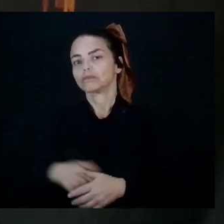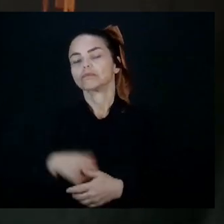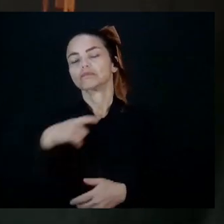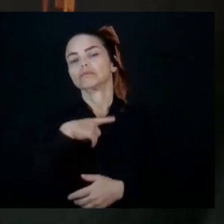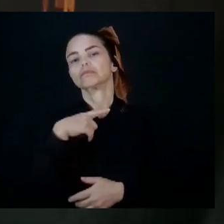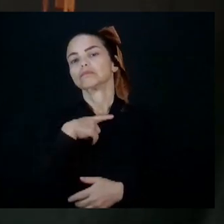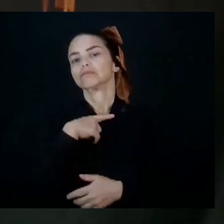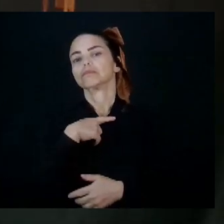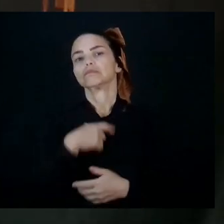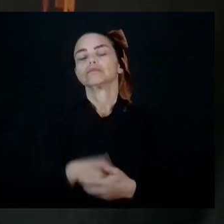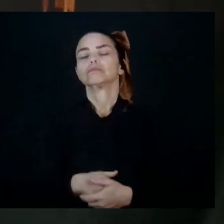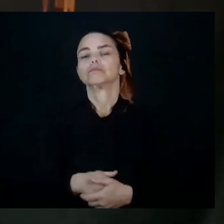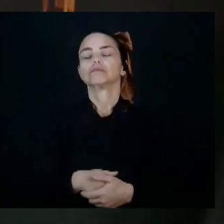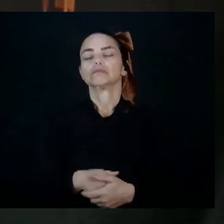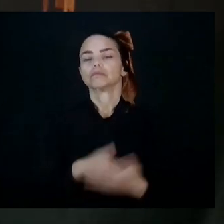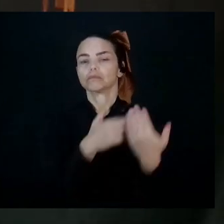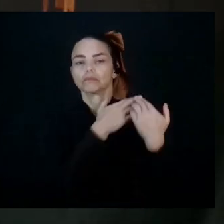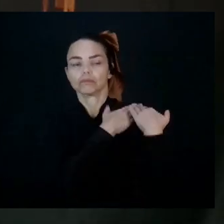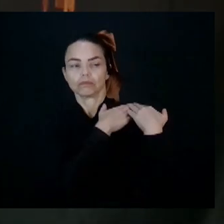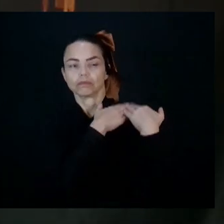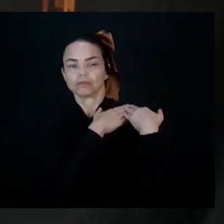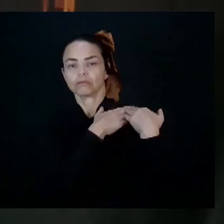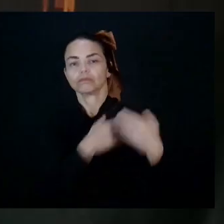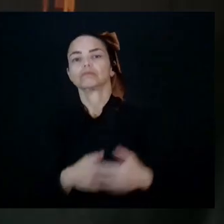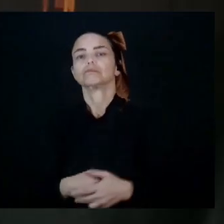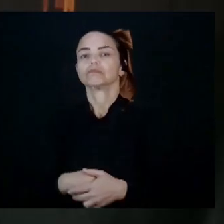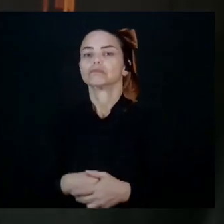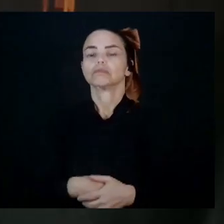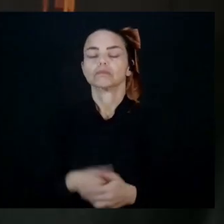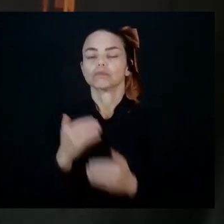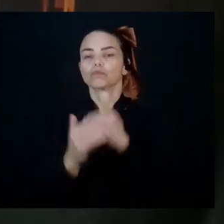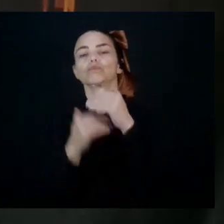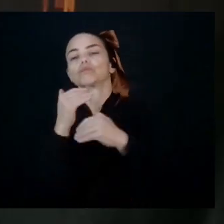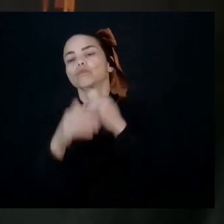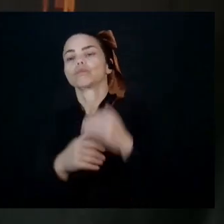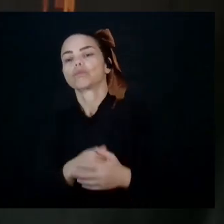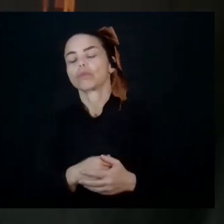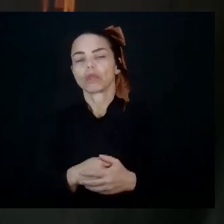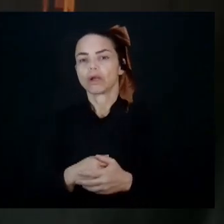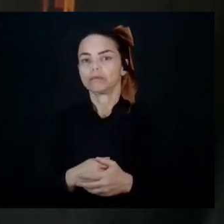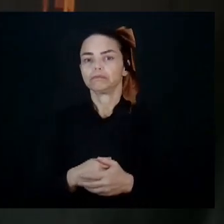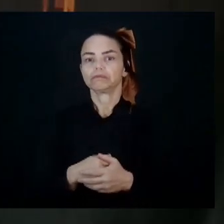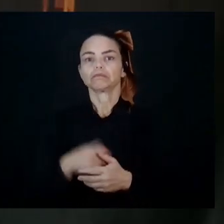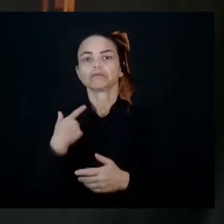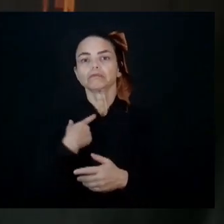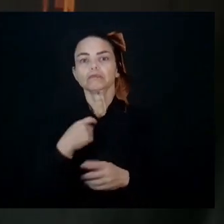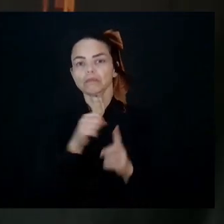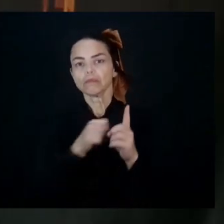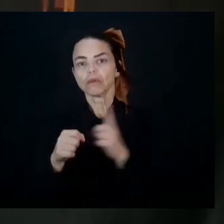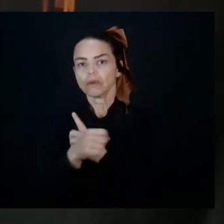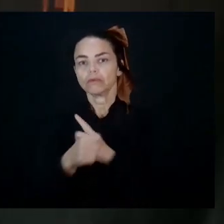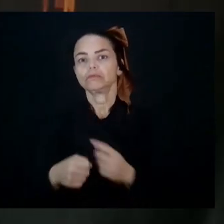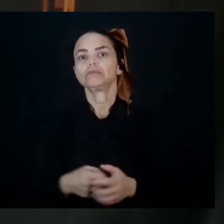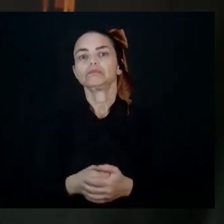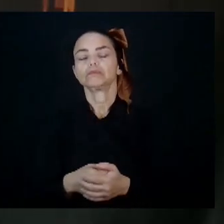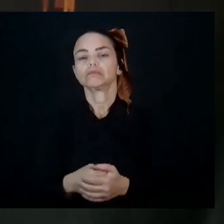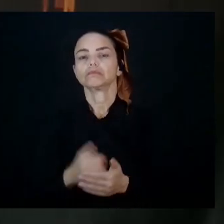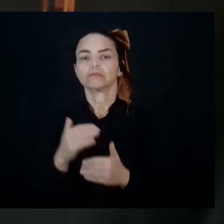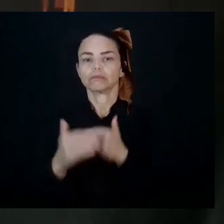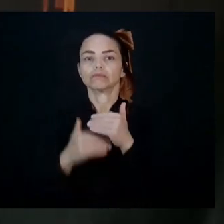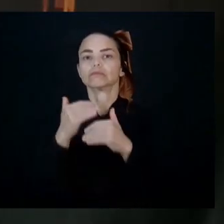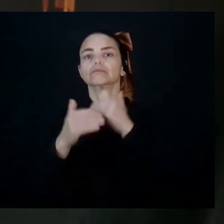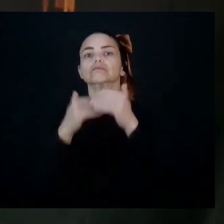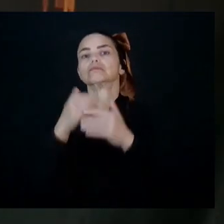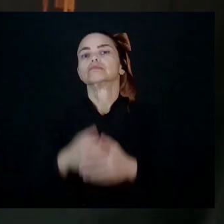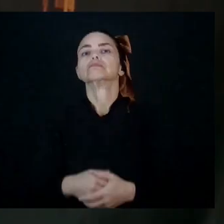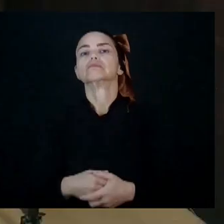uma grande responsabilidade no avanço, na construção da sociedade, no desenvolvimento, e às